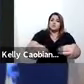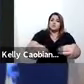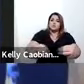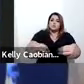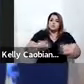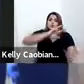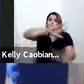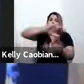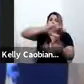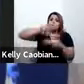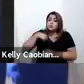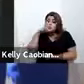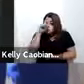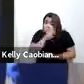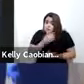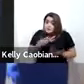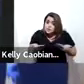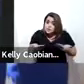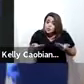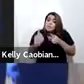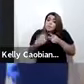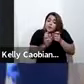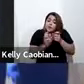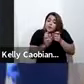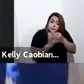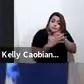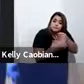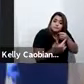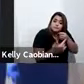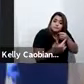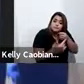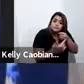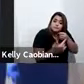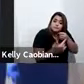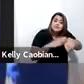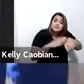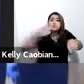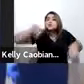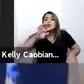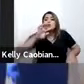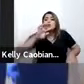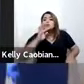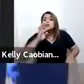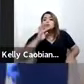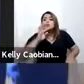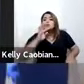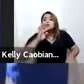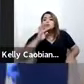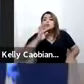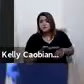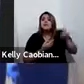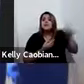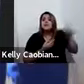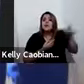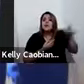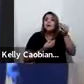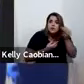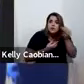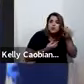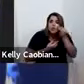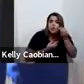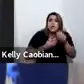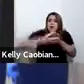que se veem envolvidos por uma doença desconhecida. E ela tentou forçar essa